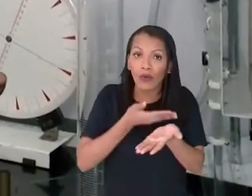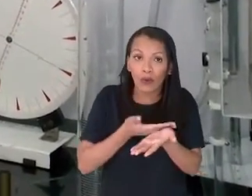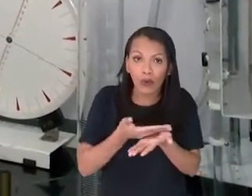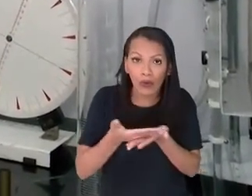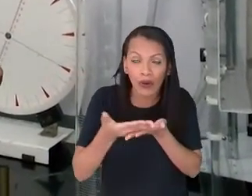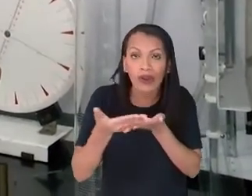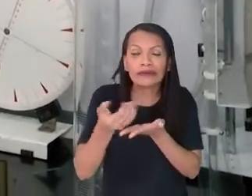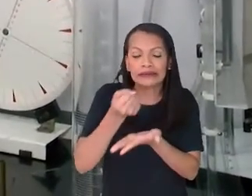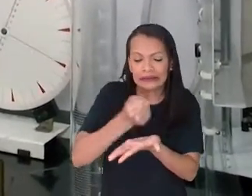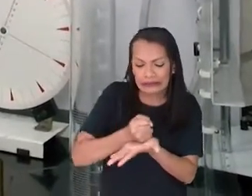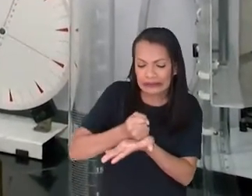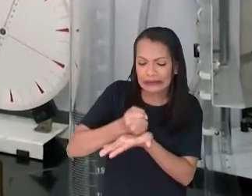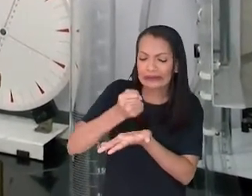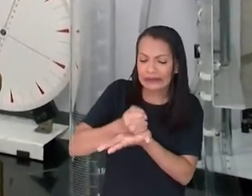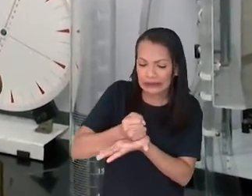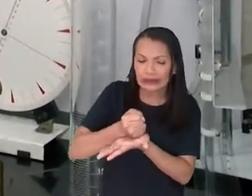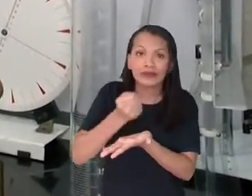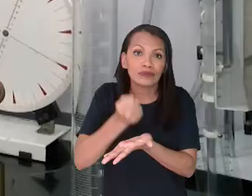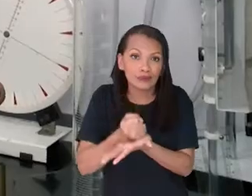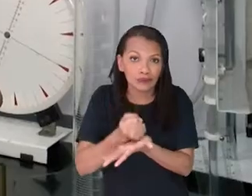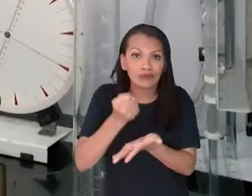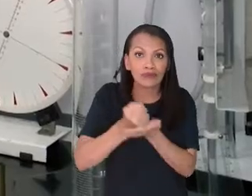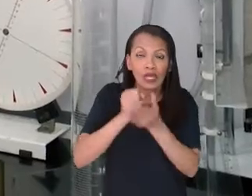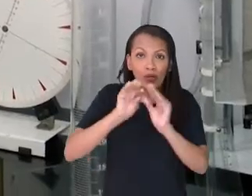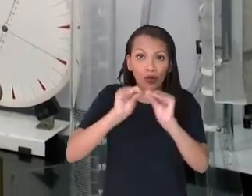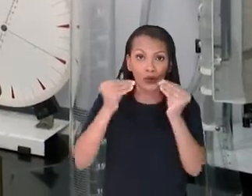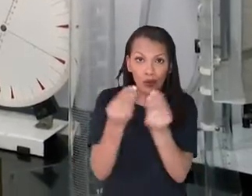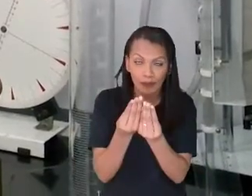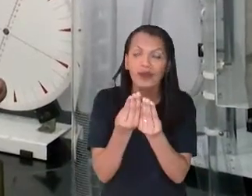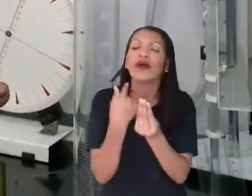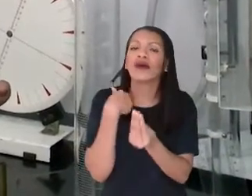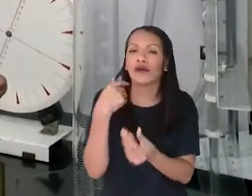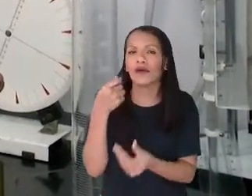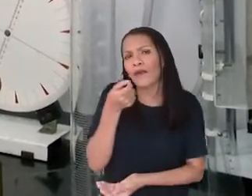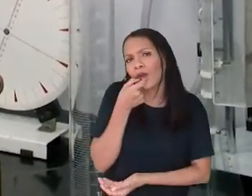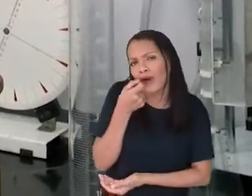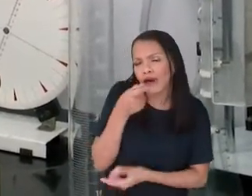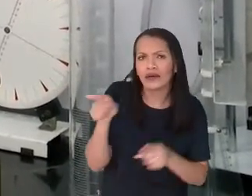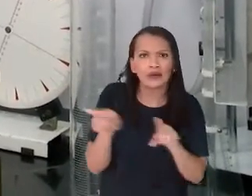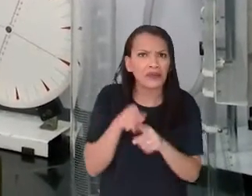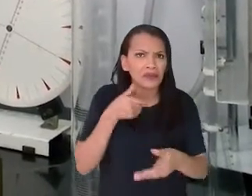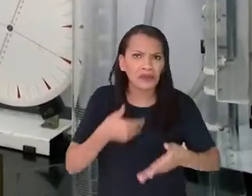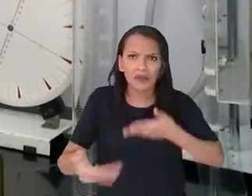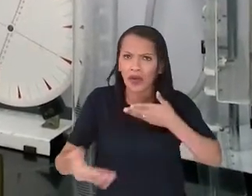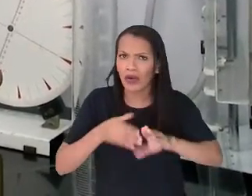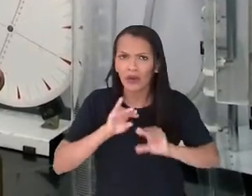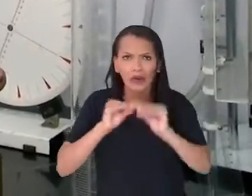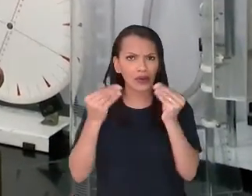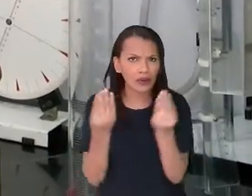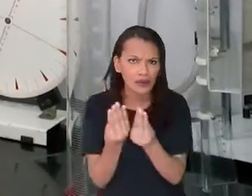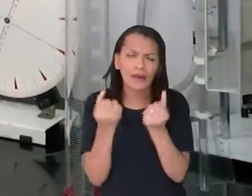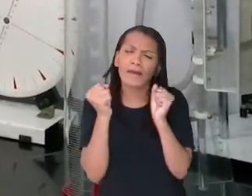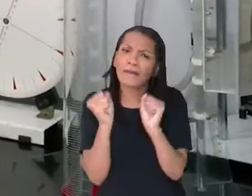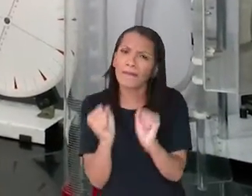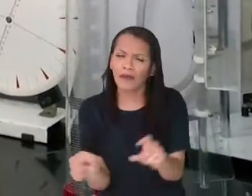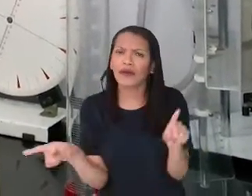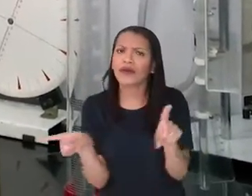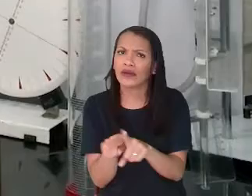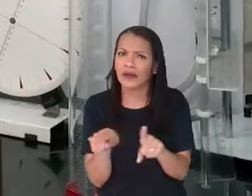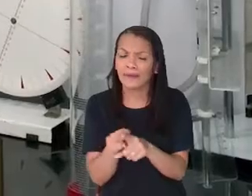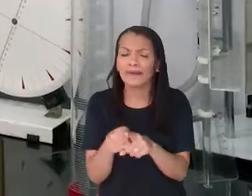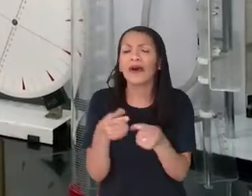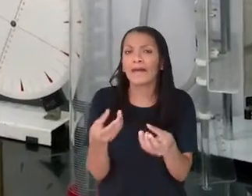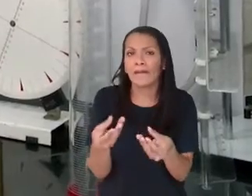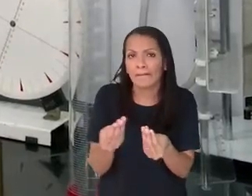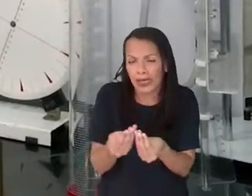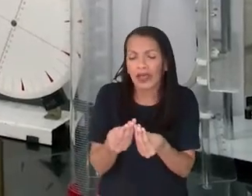a esmagar substâncias, como eu falei, do comprimido, mas pode ser qualquer outra substância sólida que a gente precise no